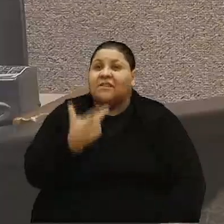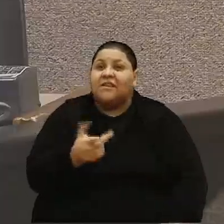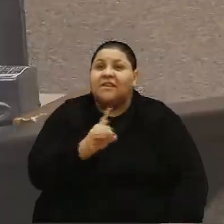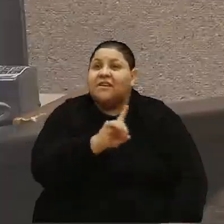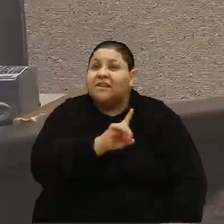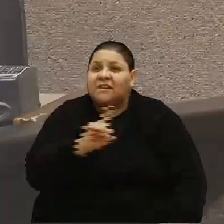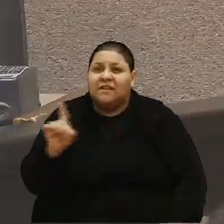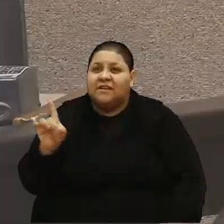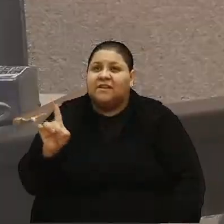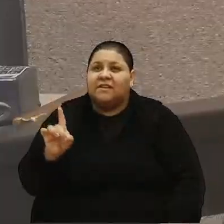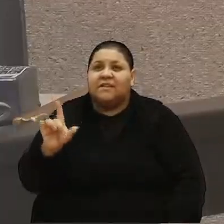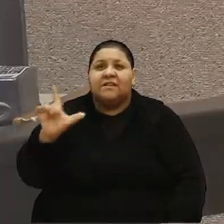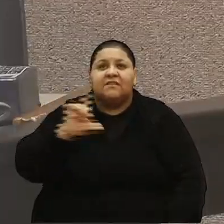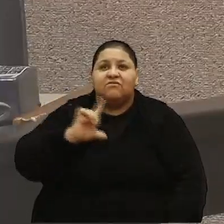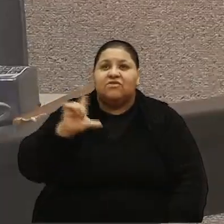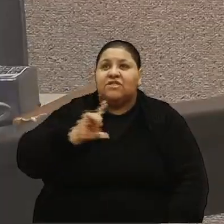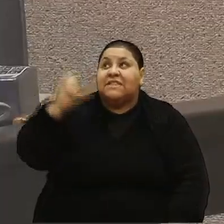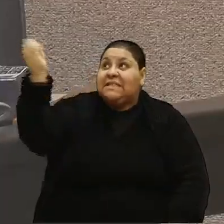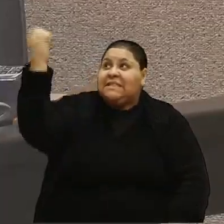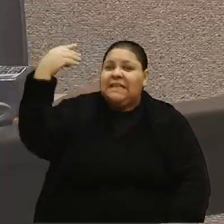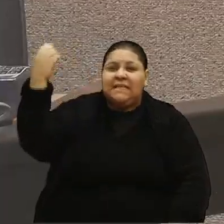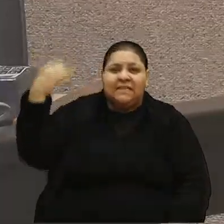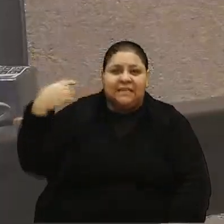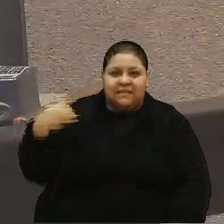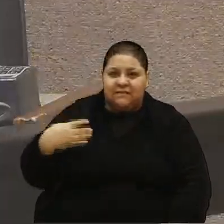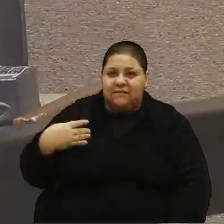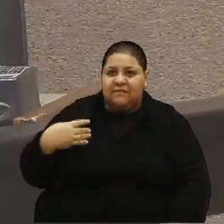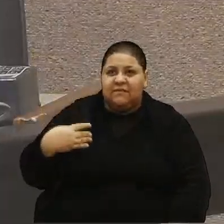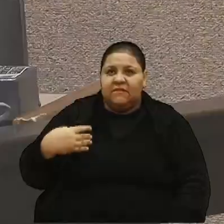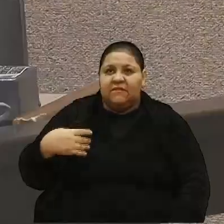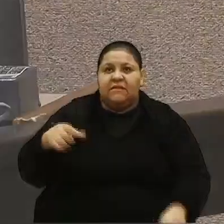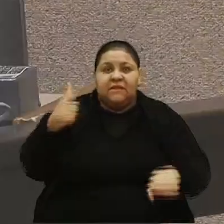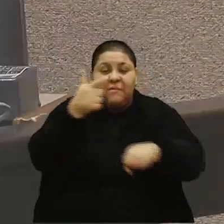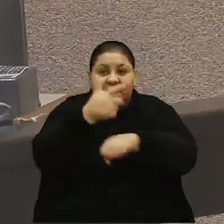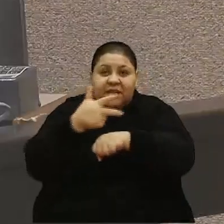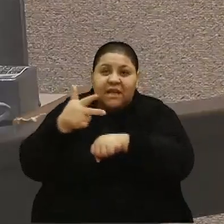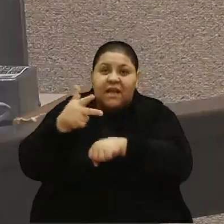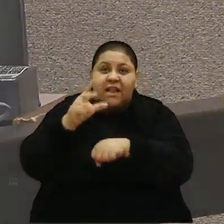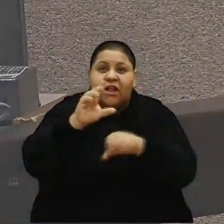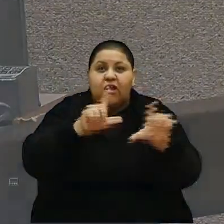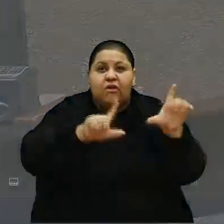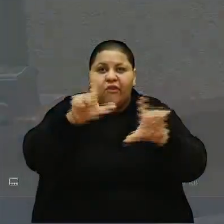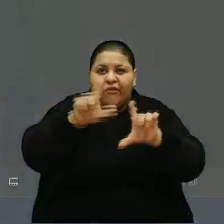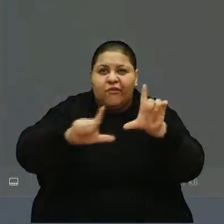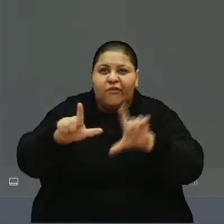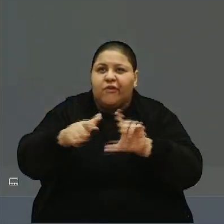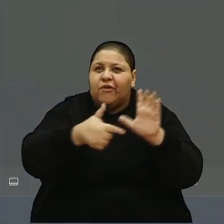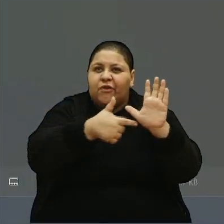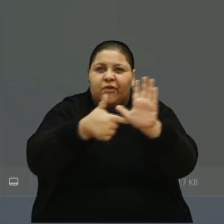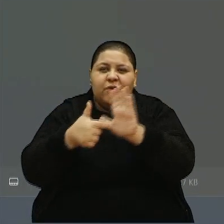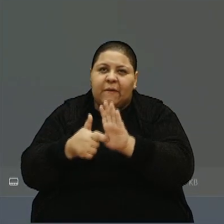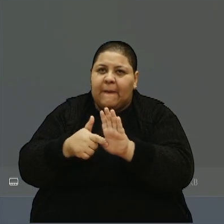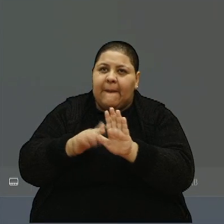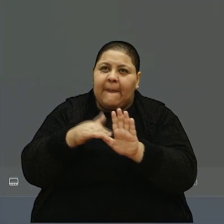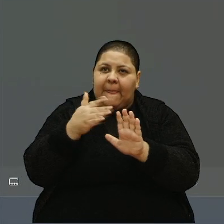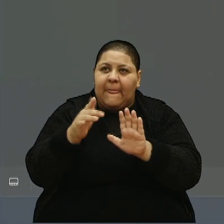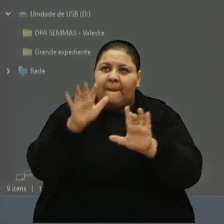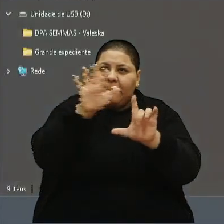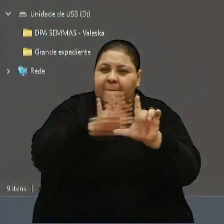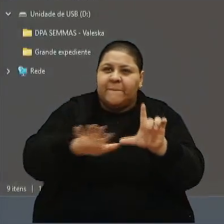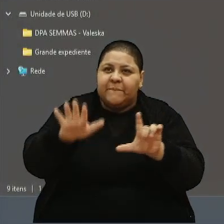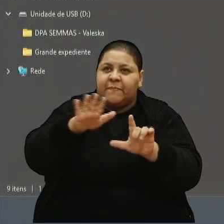não havia sinalização. Inclusive nas fotos aparece. Porém, passa a próxima foto, Paula, da